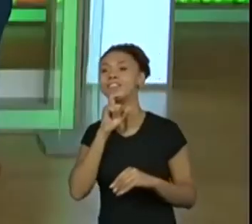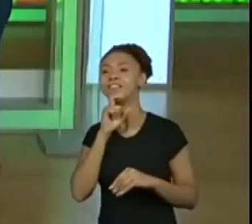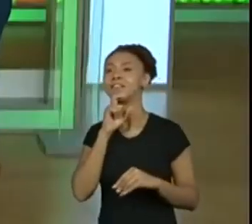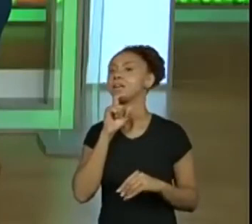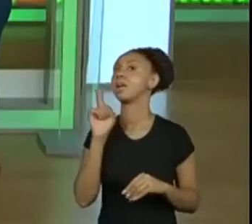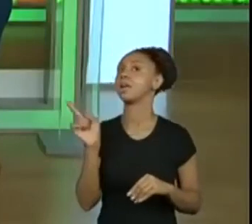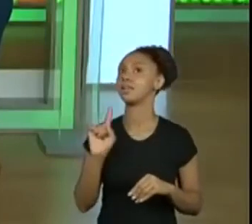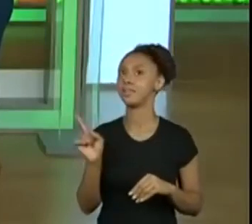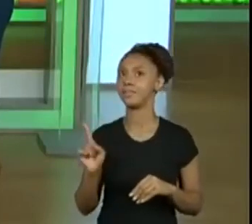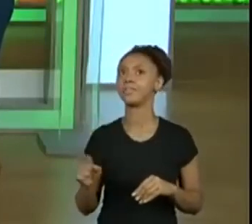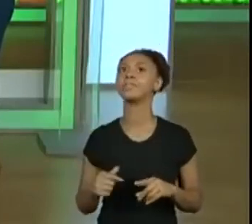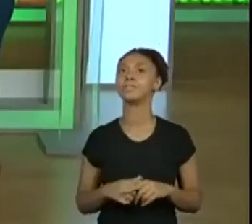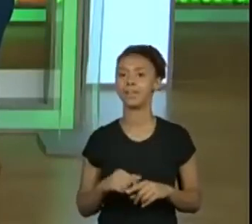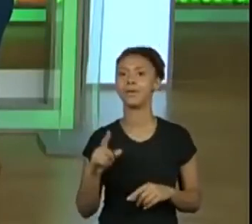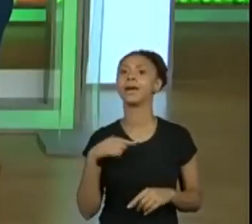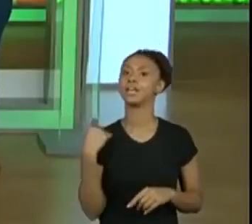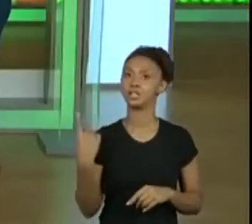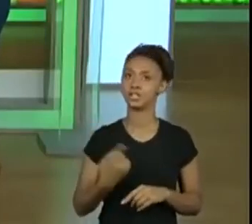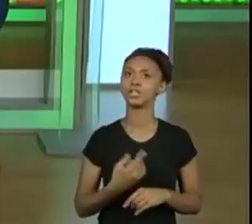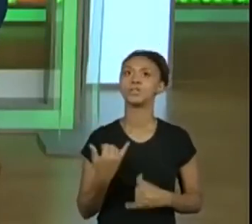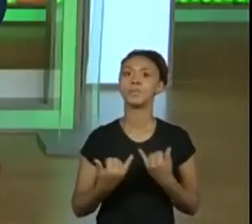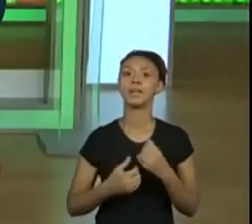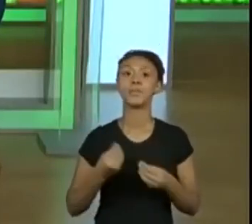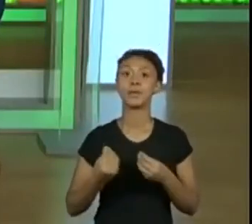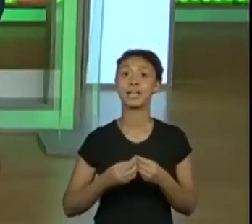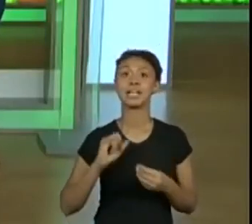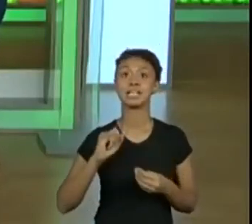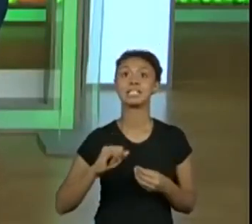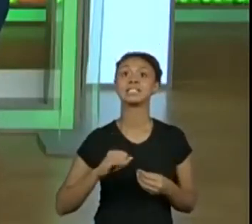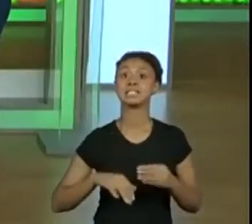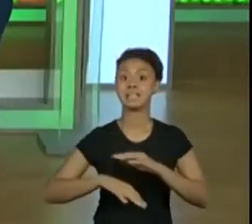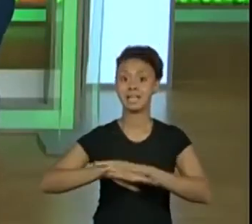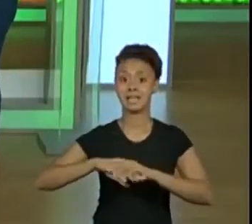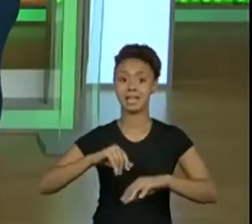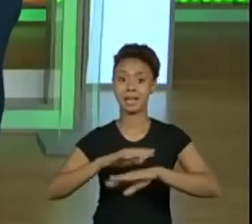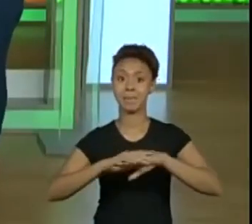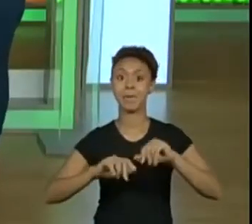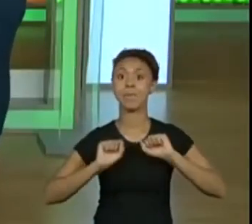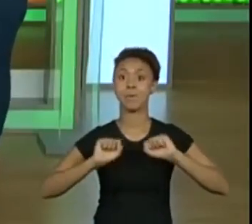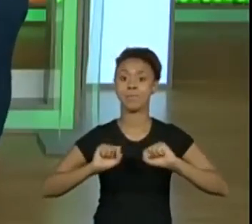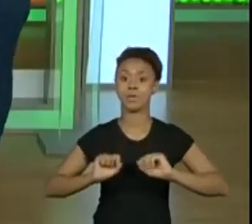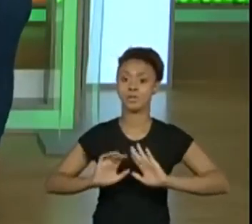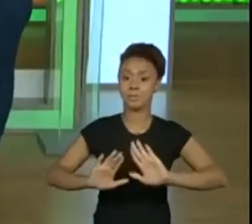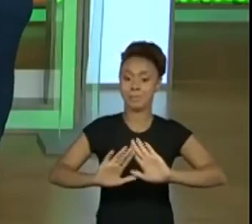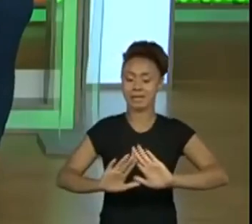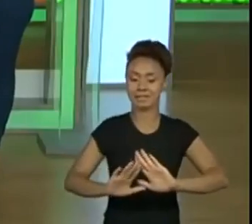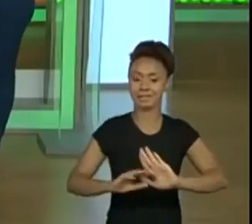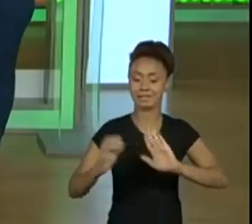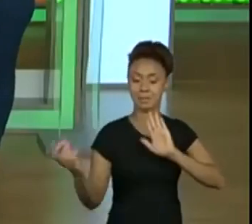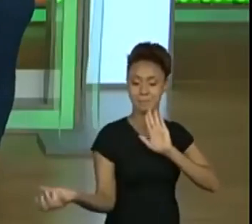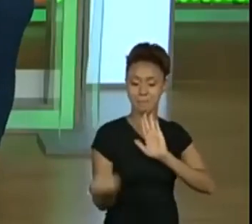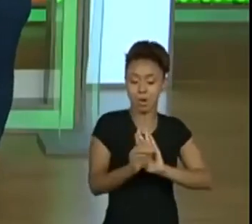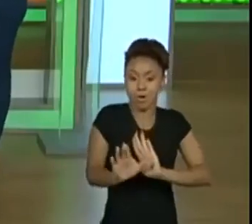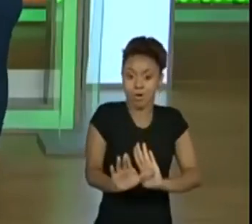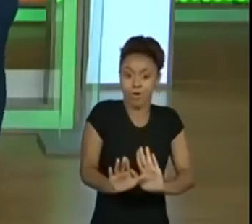para dar mais dinâmica ao jogo, porque se a mão ficar fria, você pode se defender e atacar. Bloquear. Isso, olha, tá vendo? A